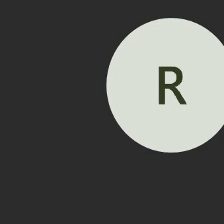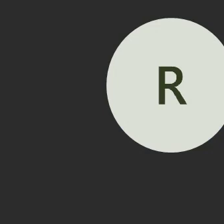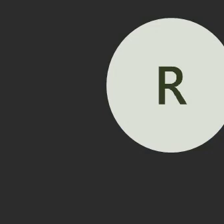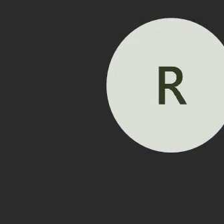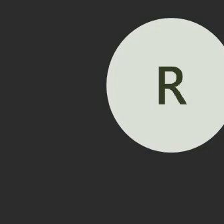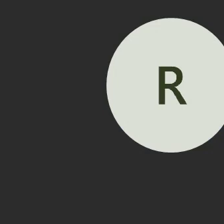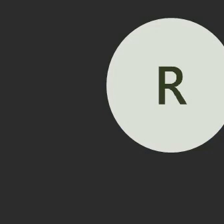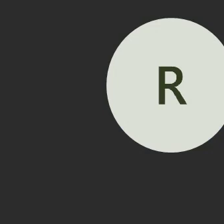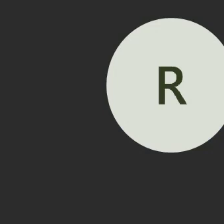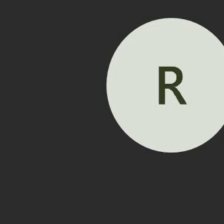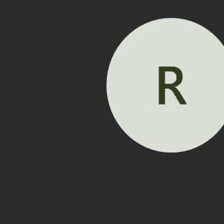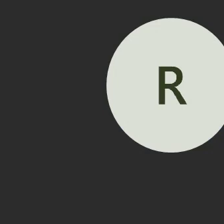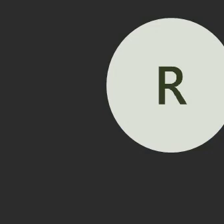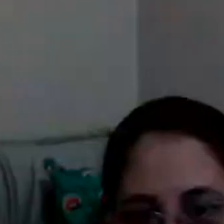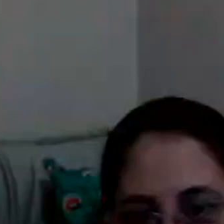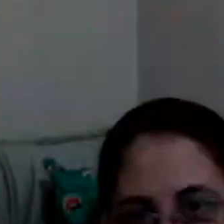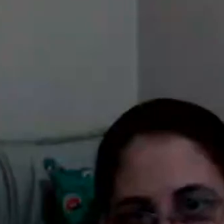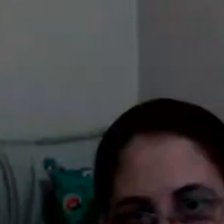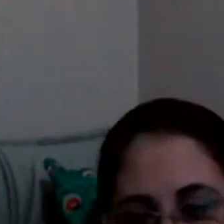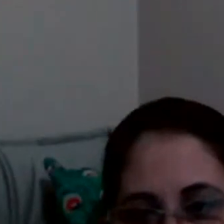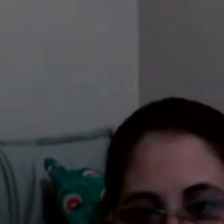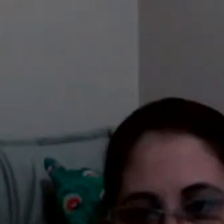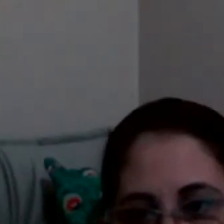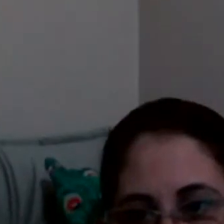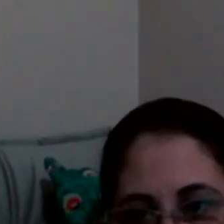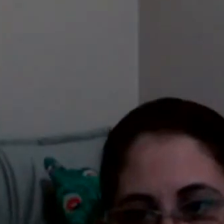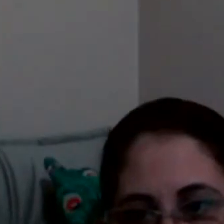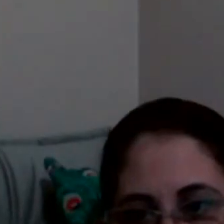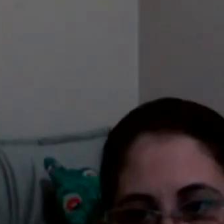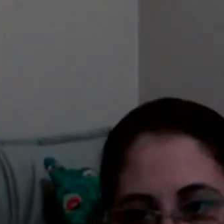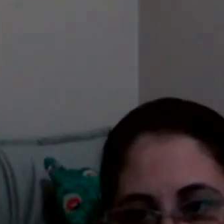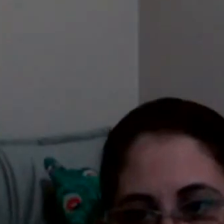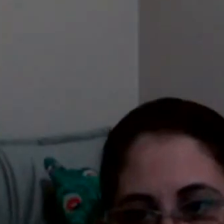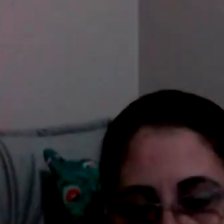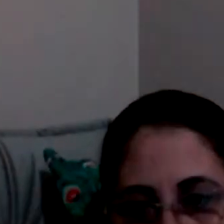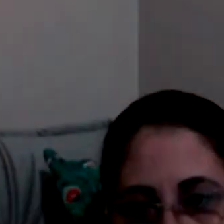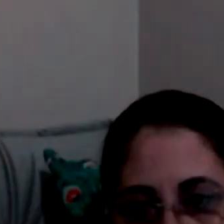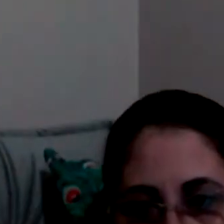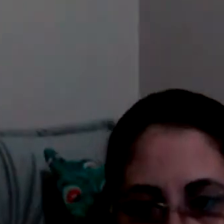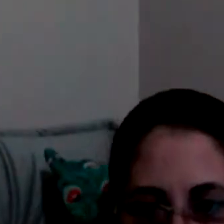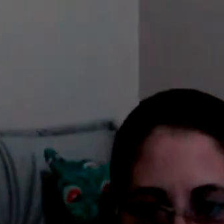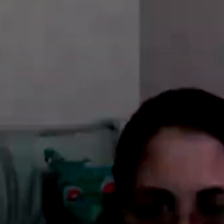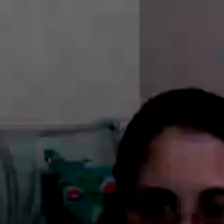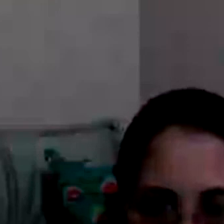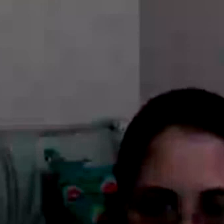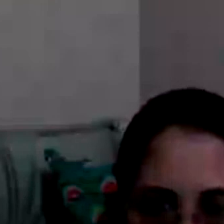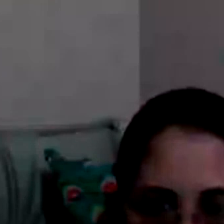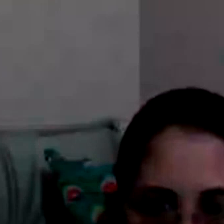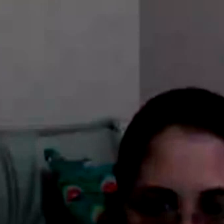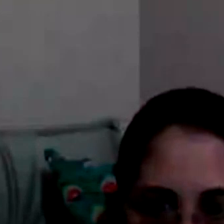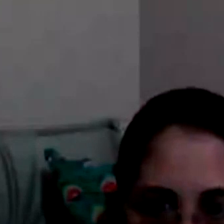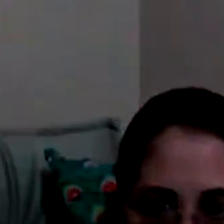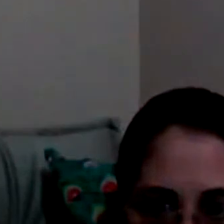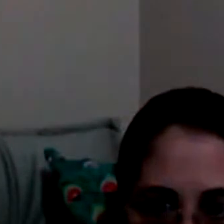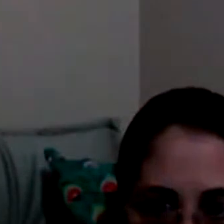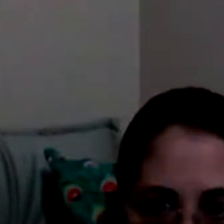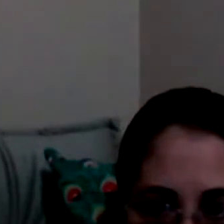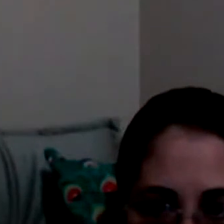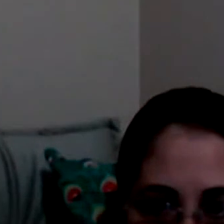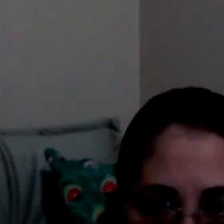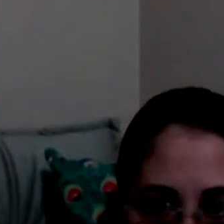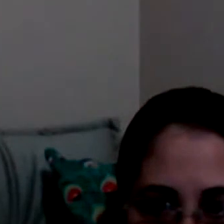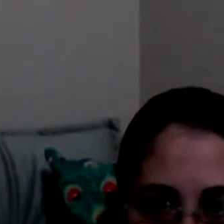alimentos. Nós sabemos que algumas sujidades elas podem ser encontradas decorrentes do armazenamento. Nós